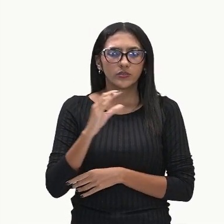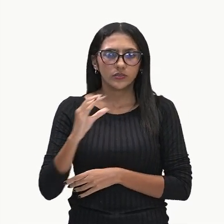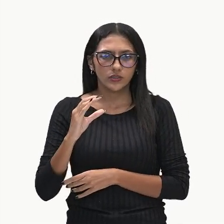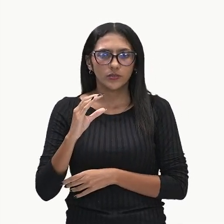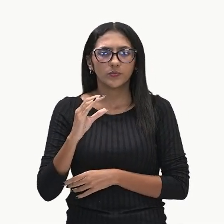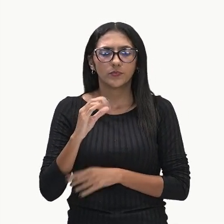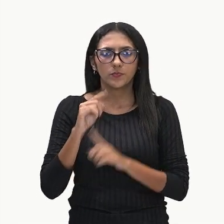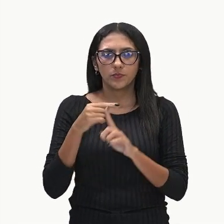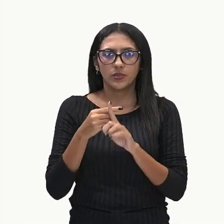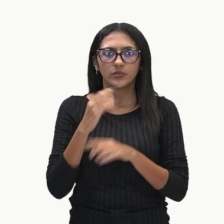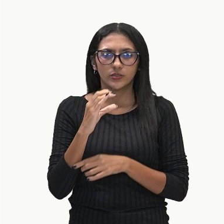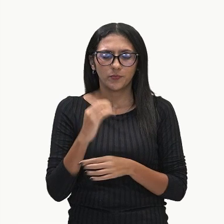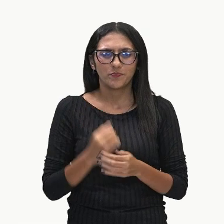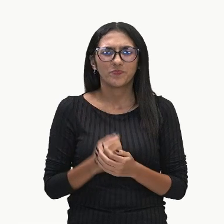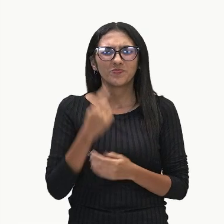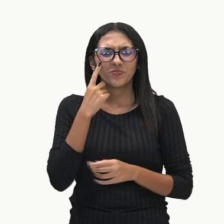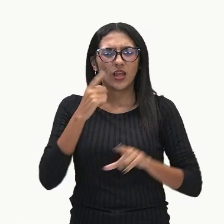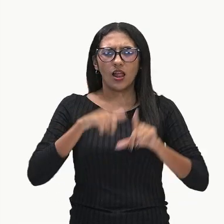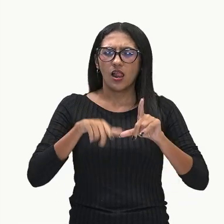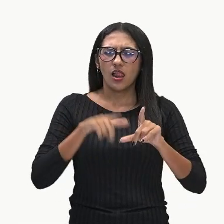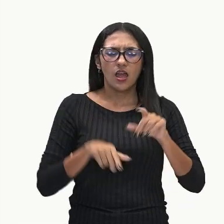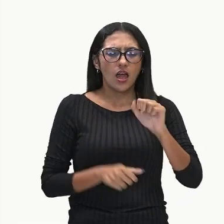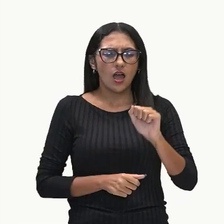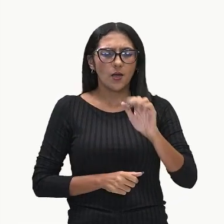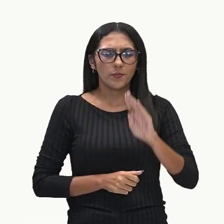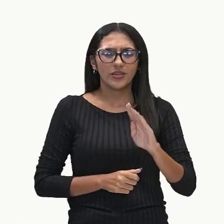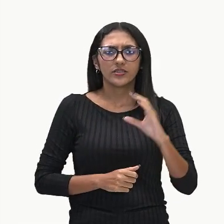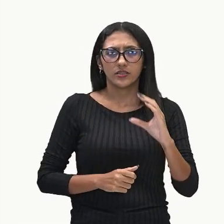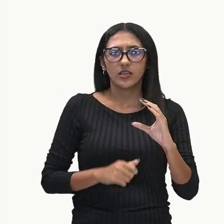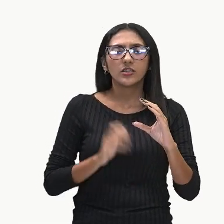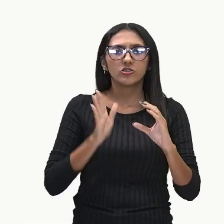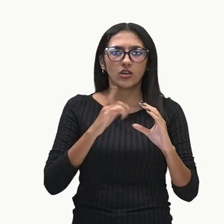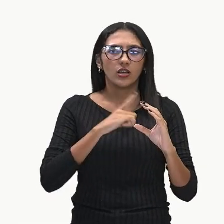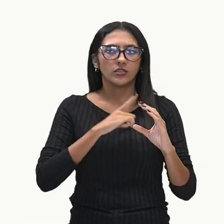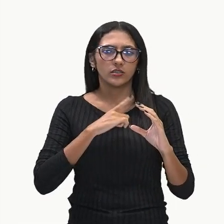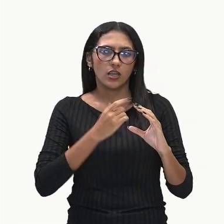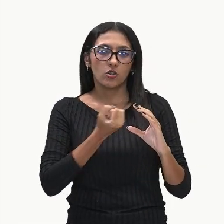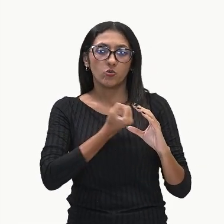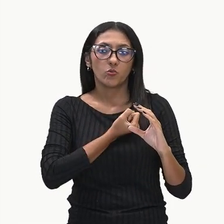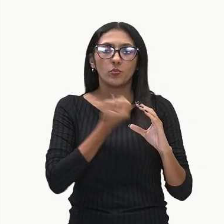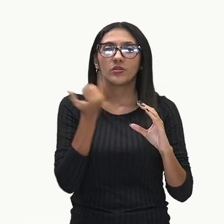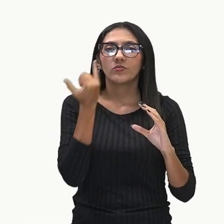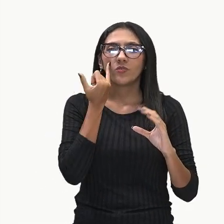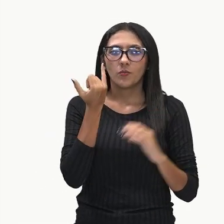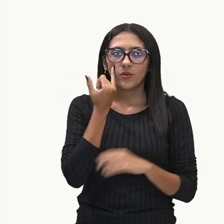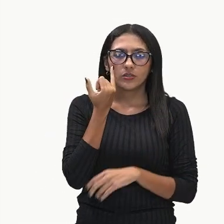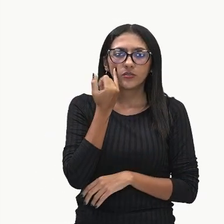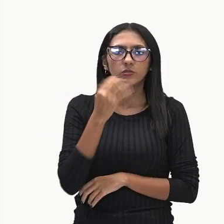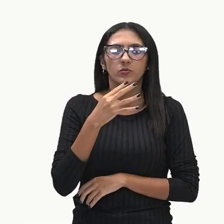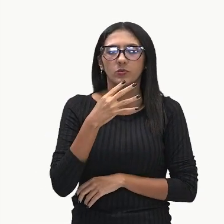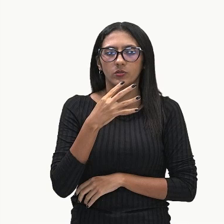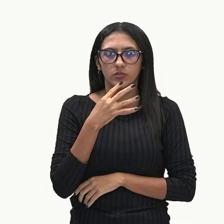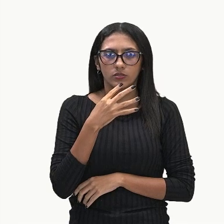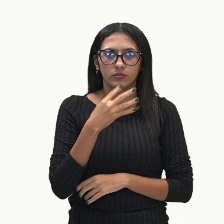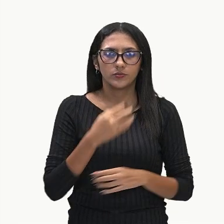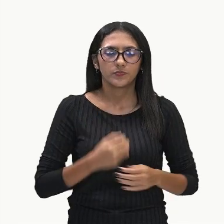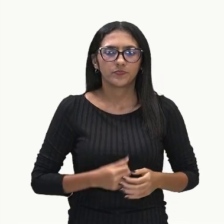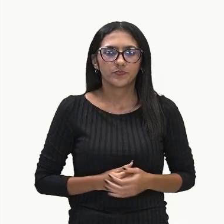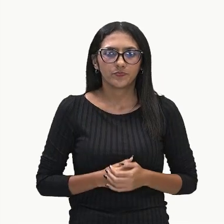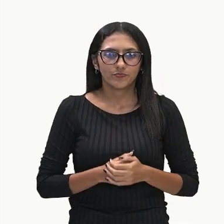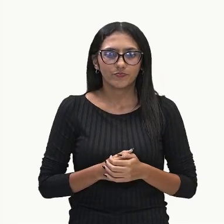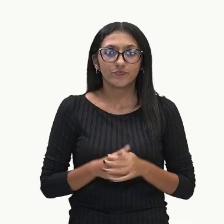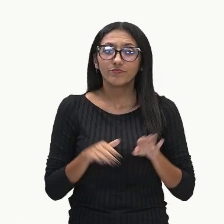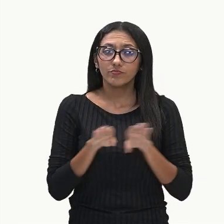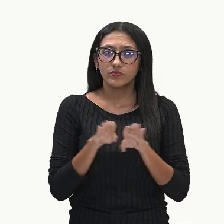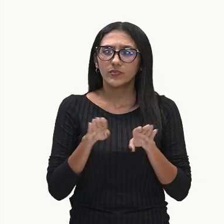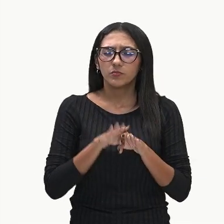constantes conhecidas, não é? Aí você vai ver ao longo da aula e você também verificando livros aí quando você